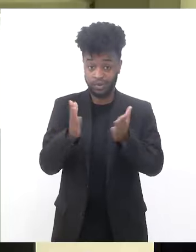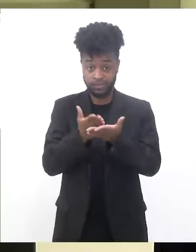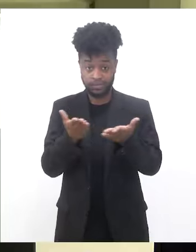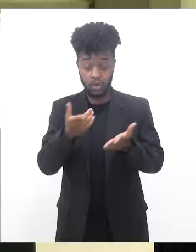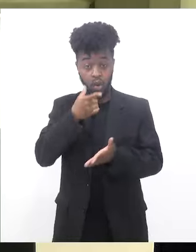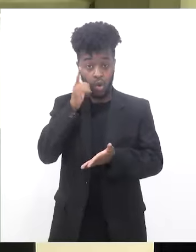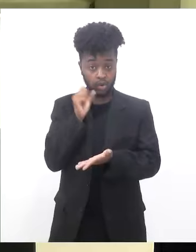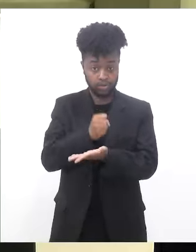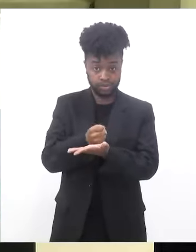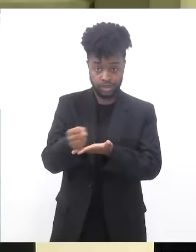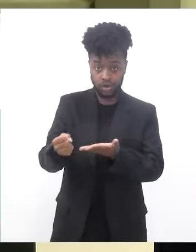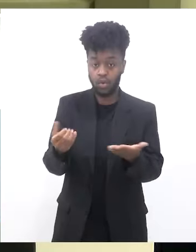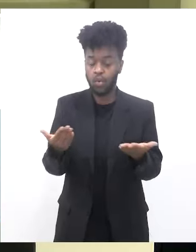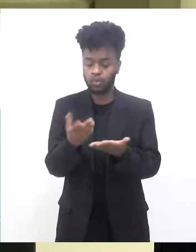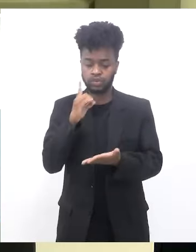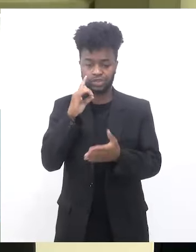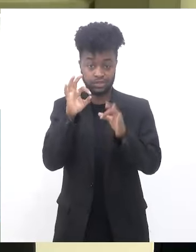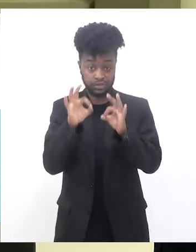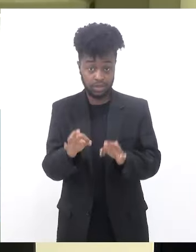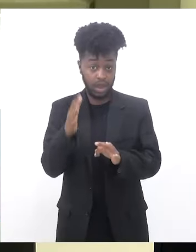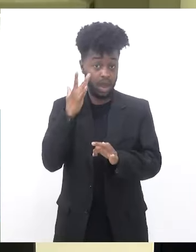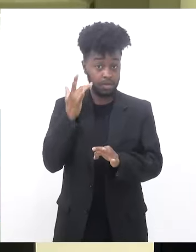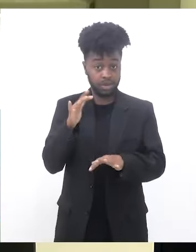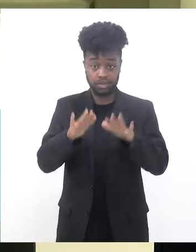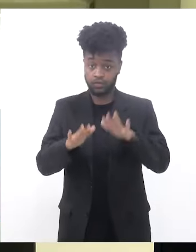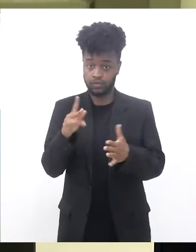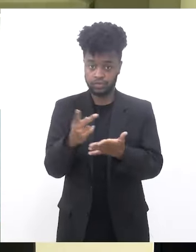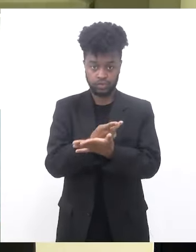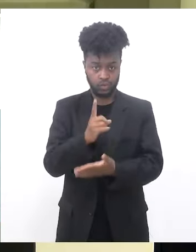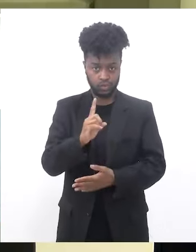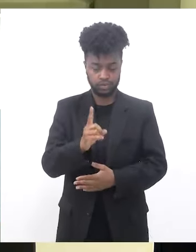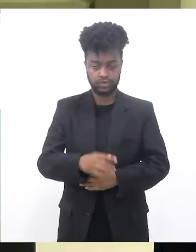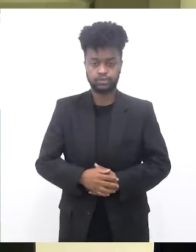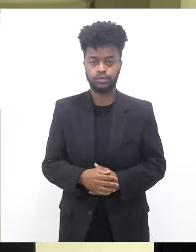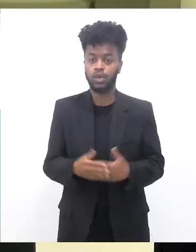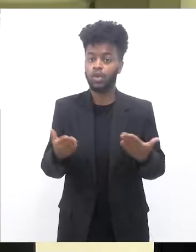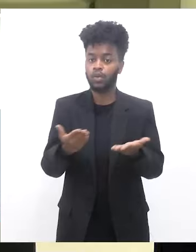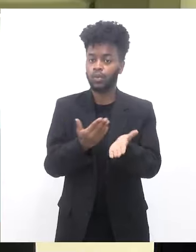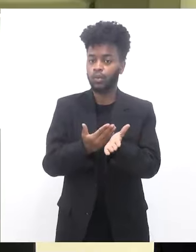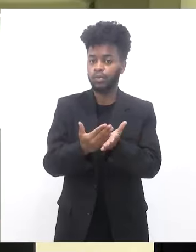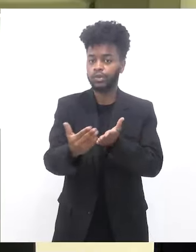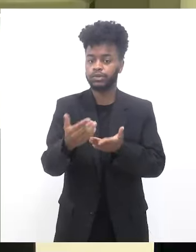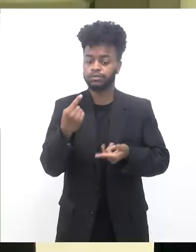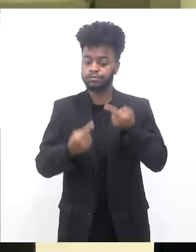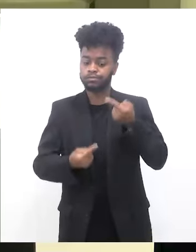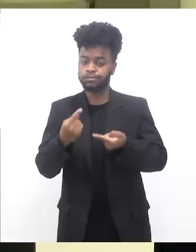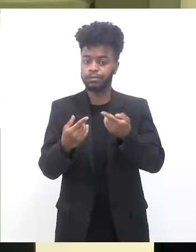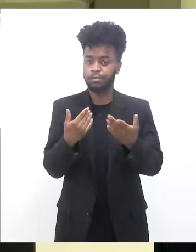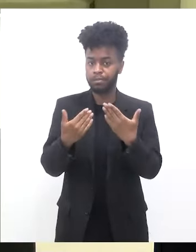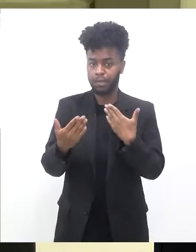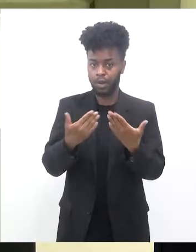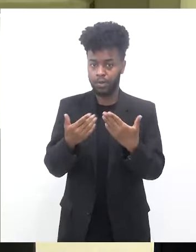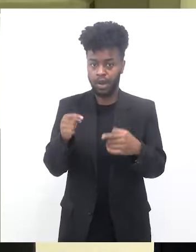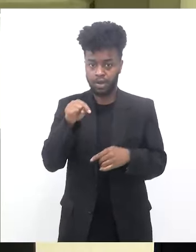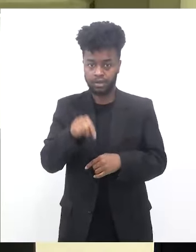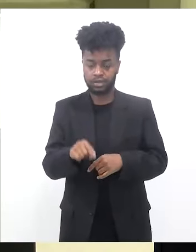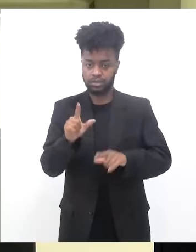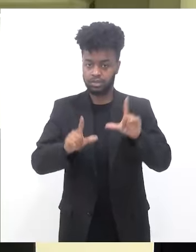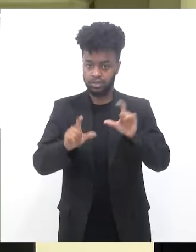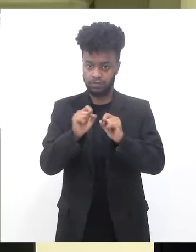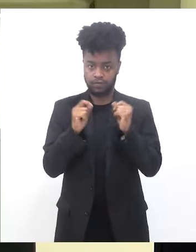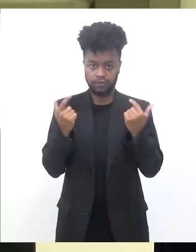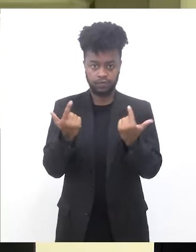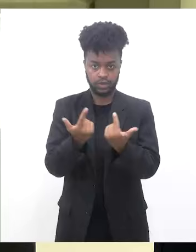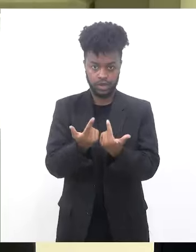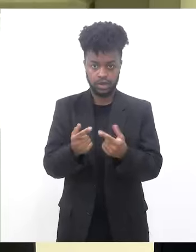pessoal, ontem já era, hoje é o dia e o amanhã poderá não mais chegar. Está começando o nosso debate-papo aqui na TV